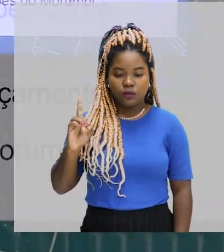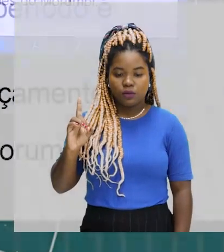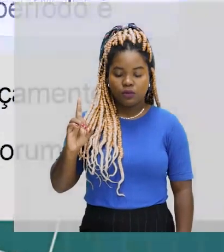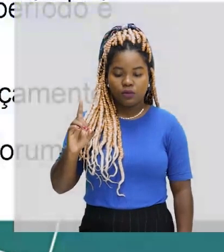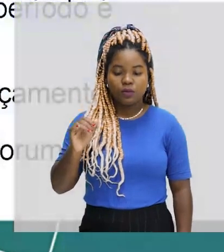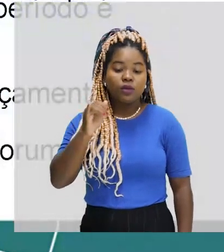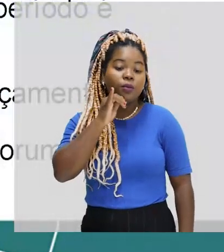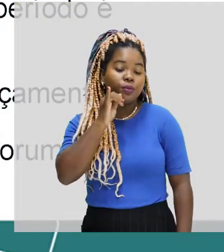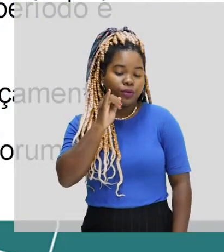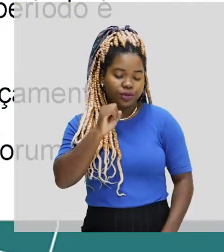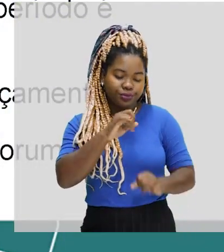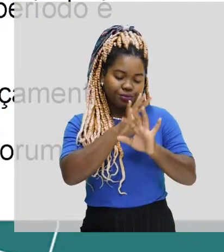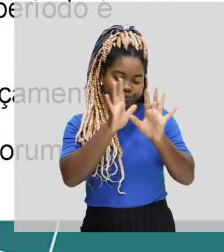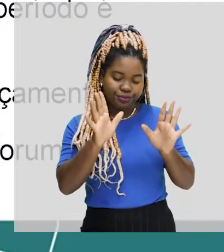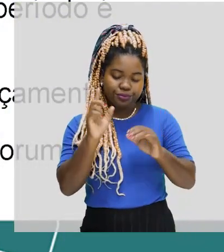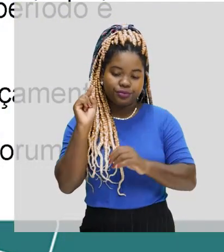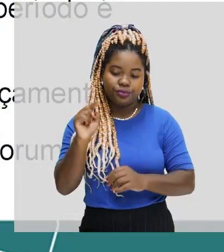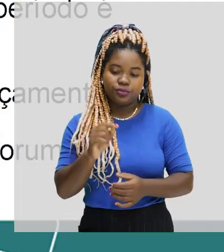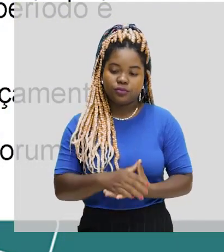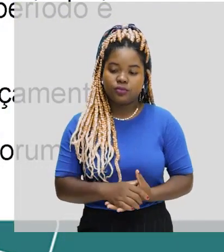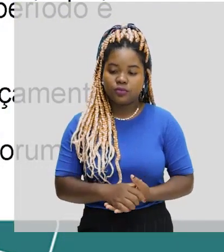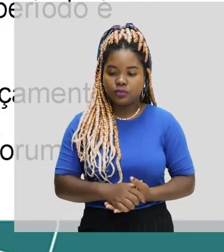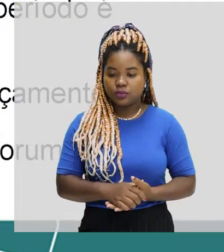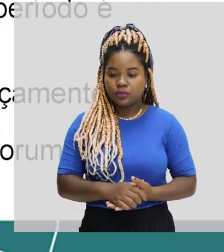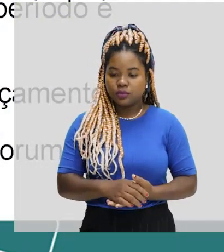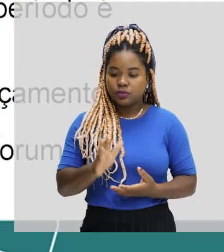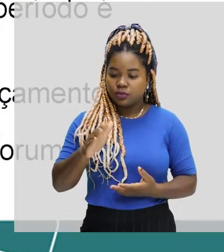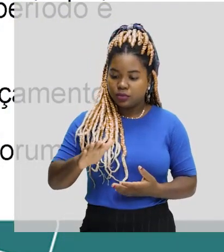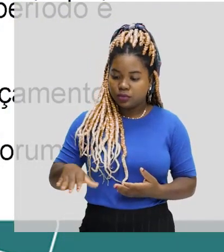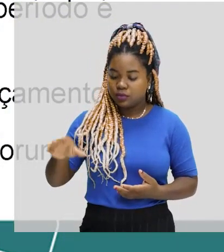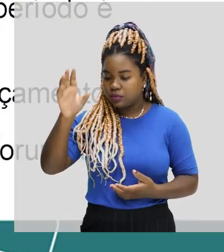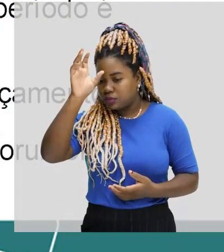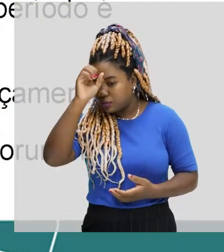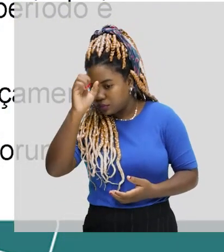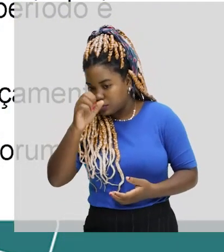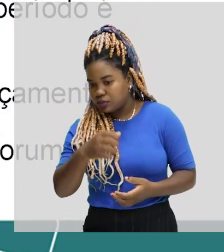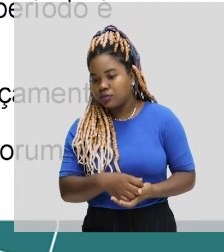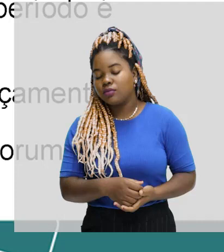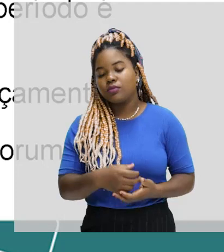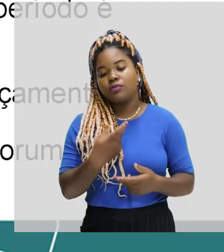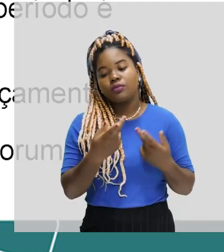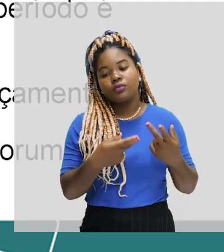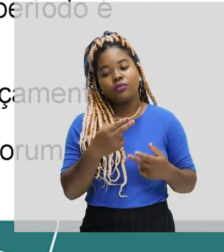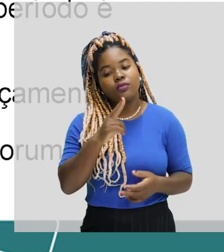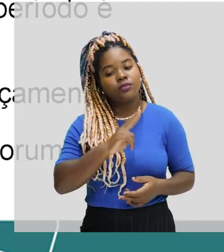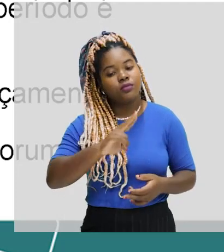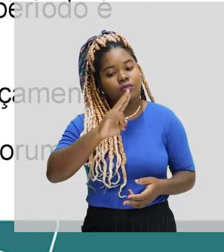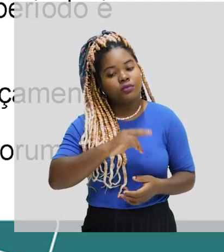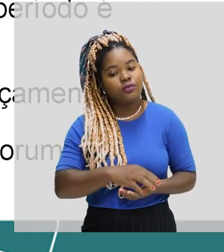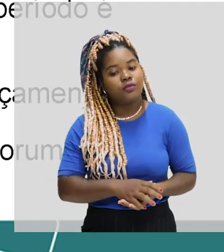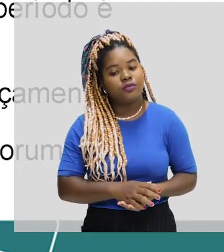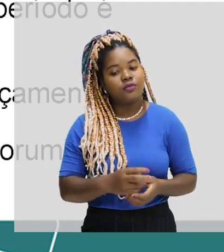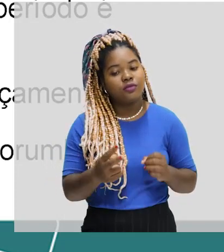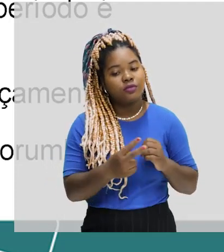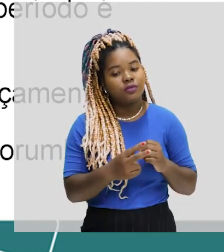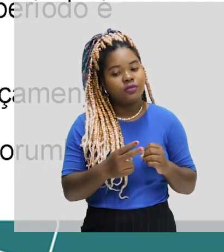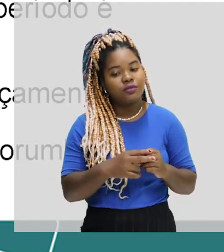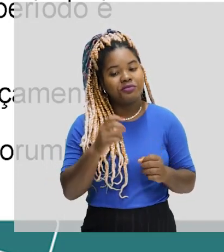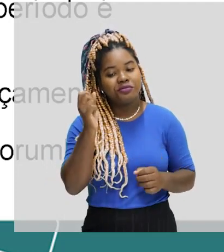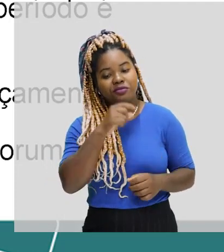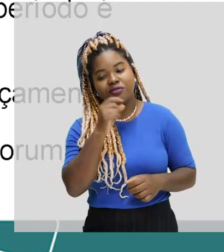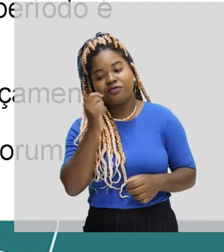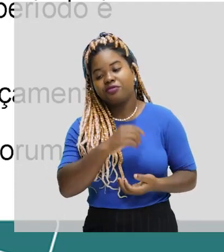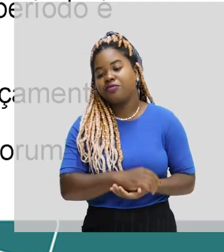Por exemplo, vou dar um exemplo aqui bem claro, né? Criança, quando está aprendendo a falar, ela vai usar muito verbo engraçado.